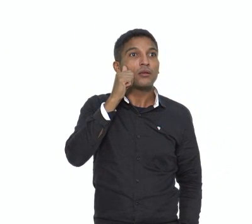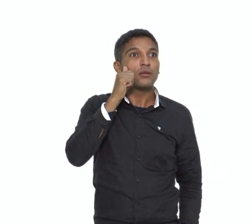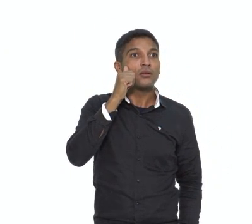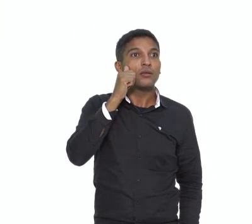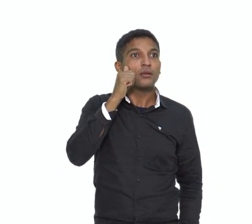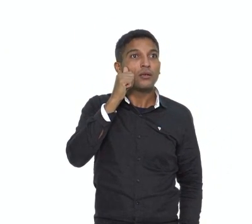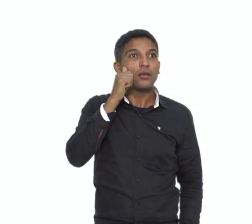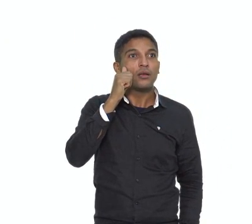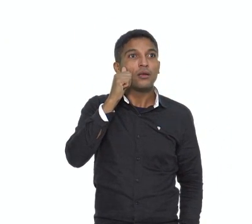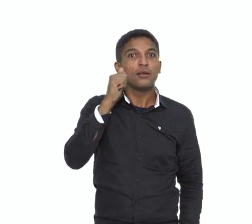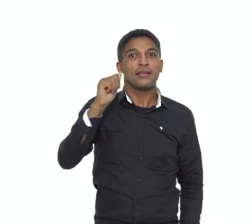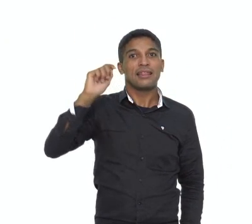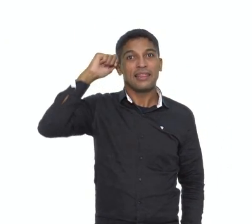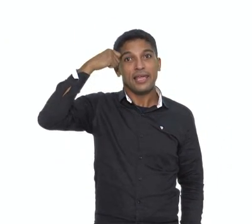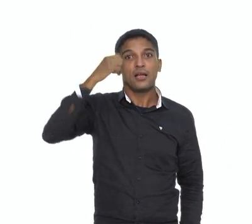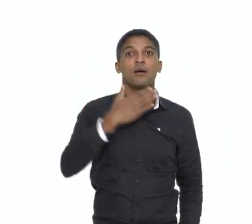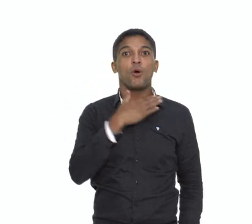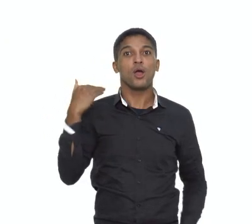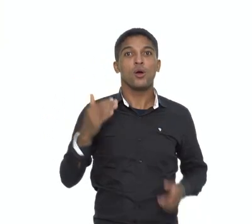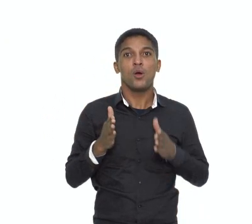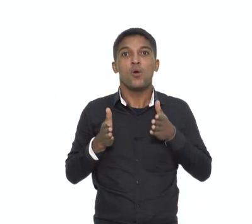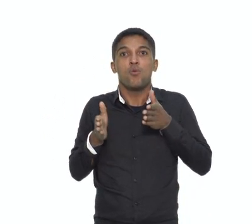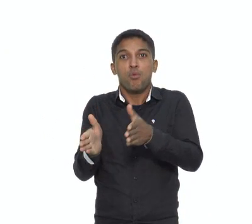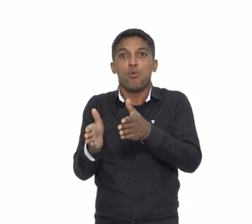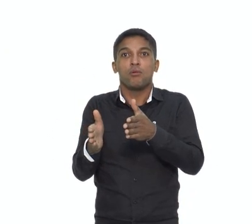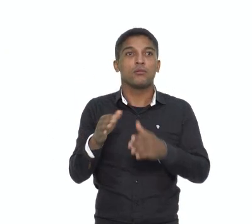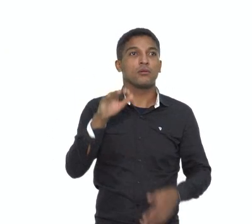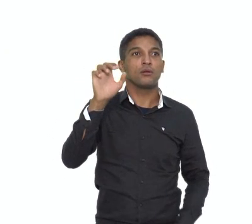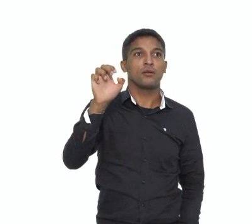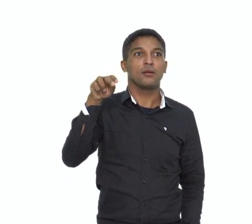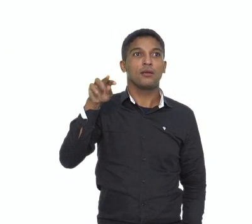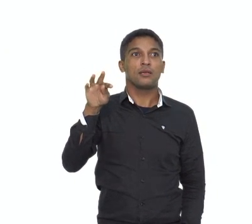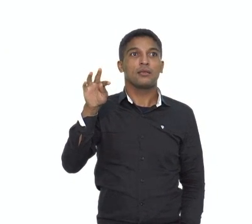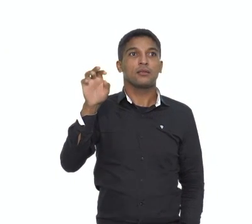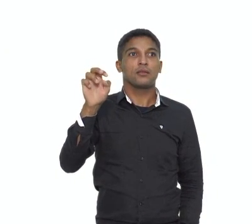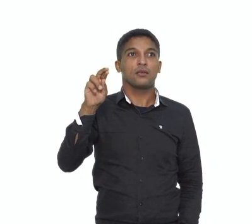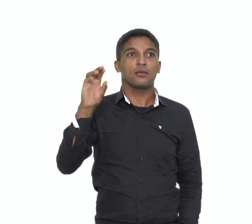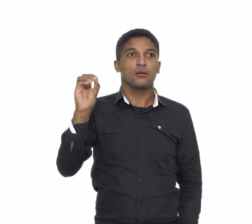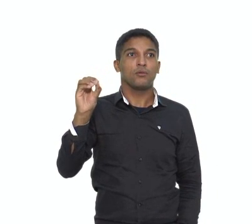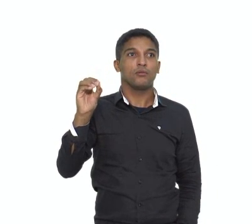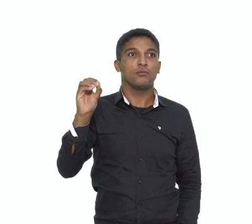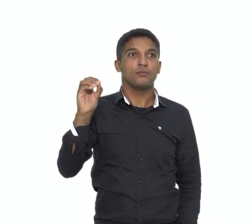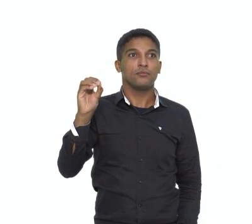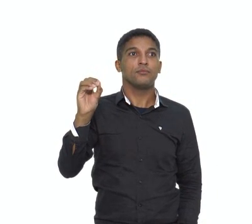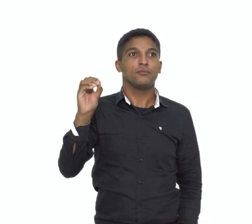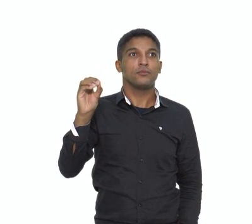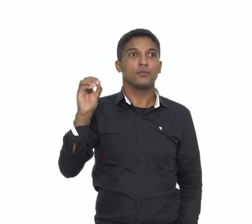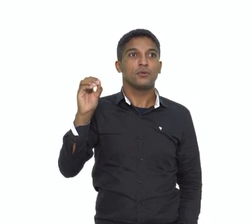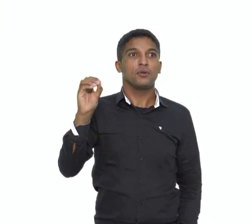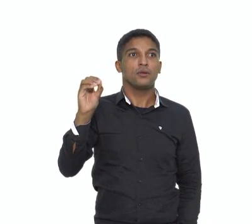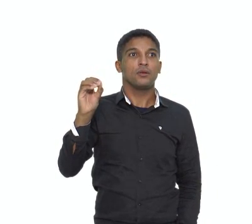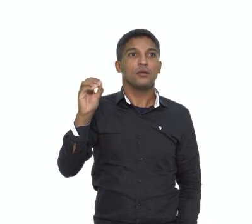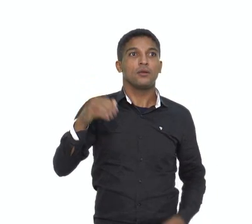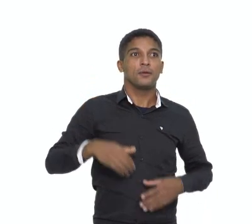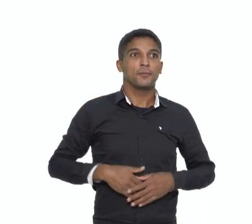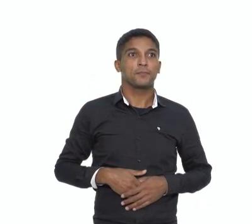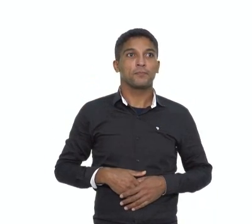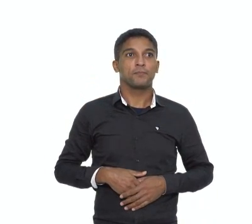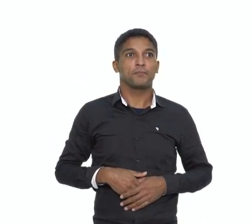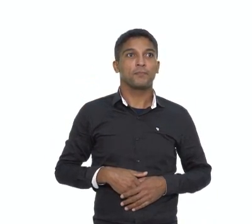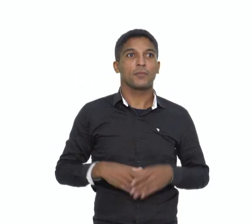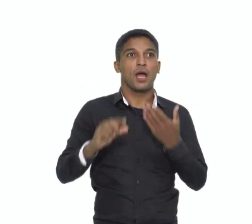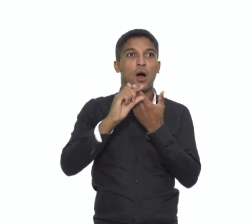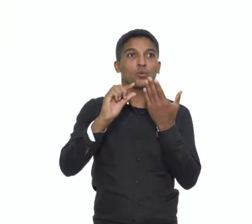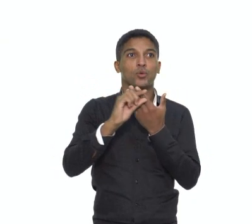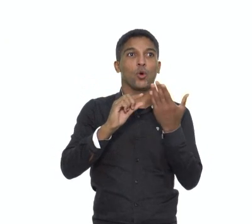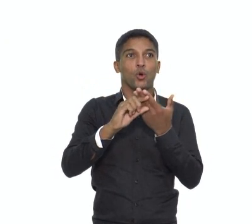XIX, tá? Então, aqui nós vemos, né, vamos analisar aqui que